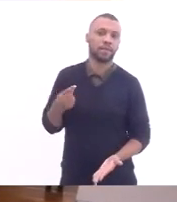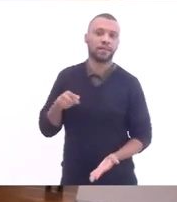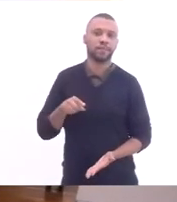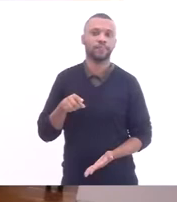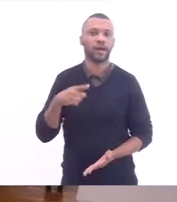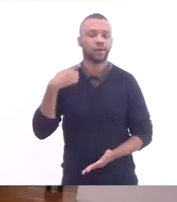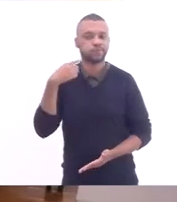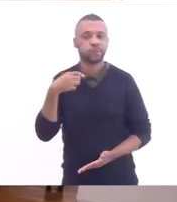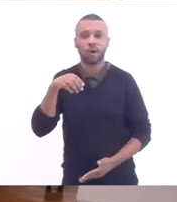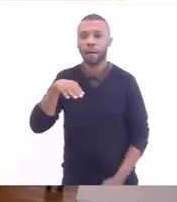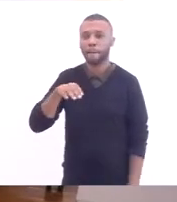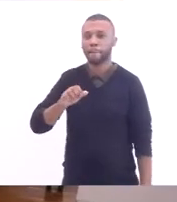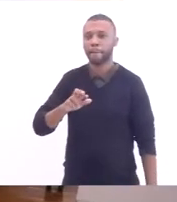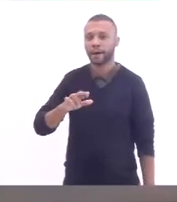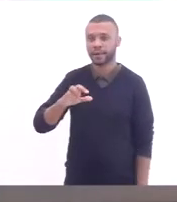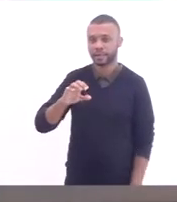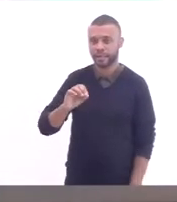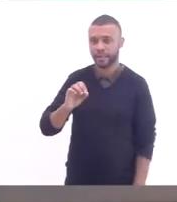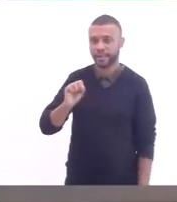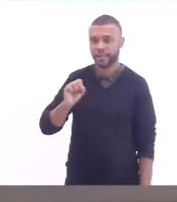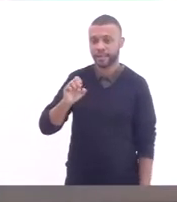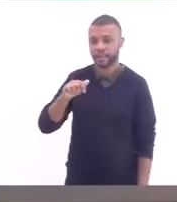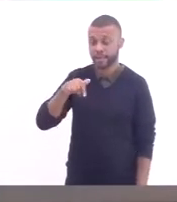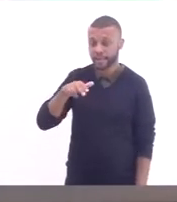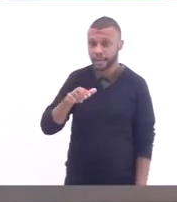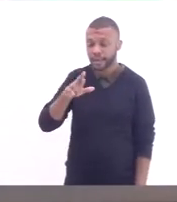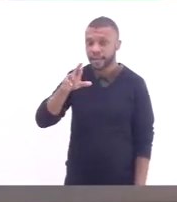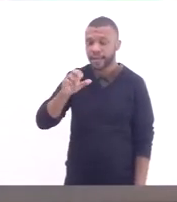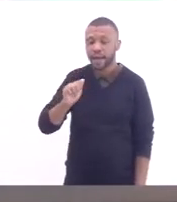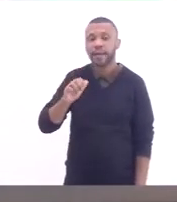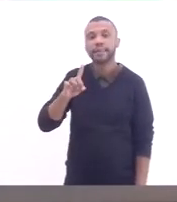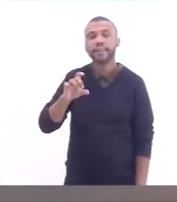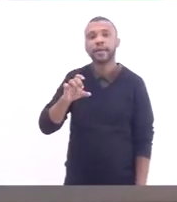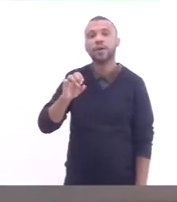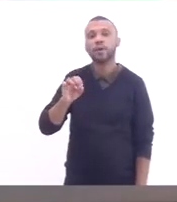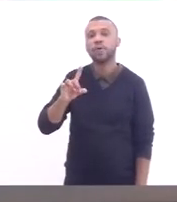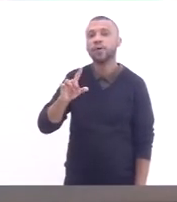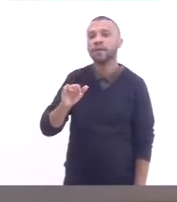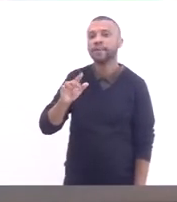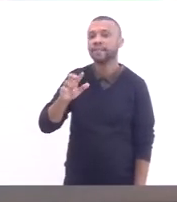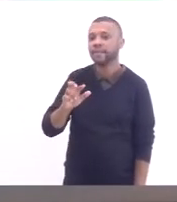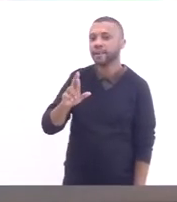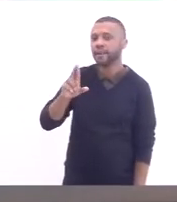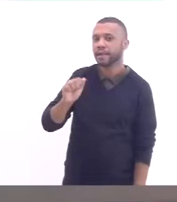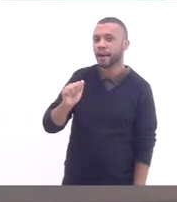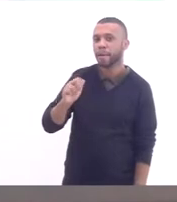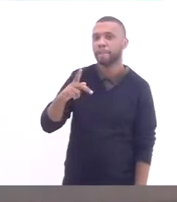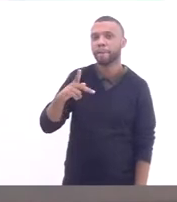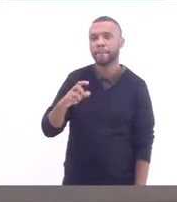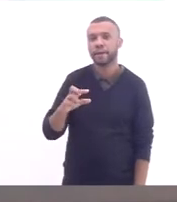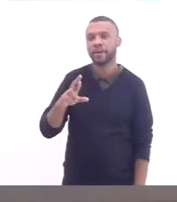da doutora Márcia Sequeira de Oliveira Pereira. Quem é?